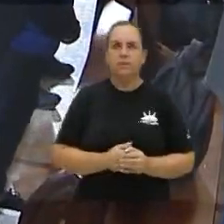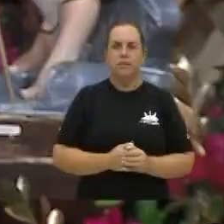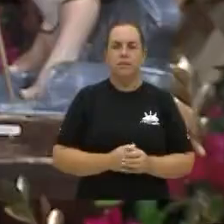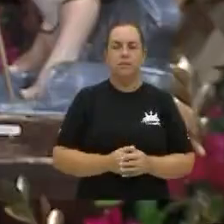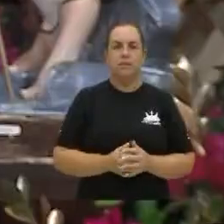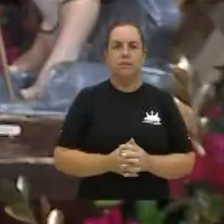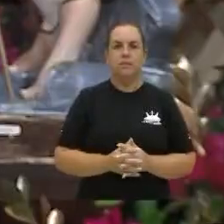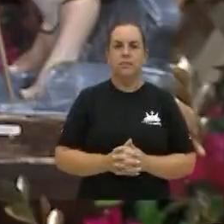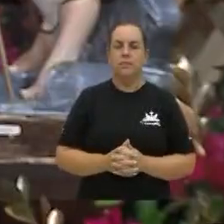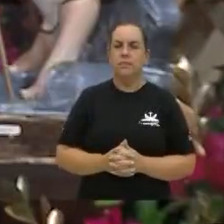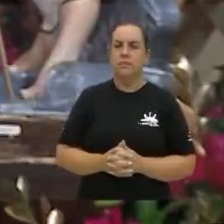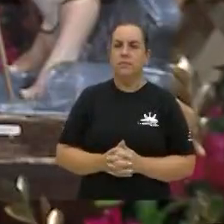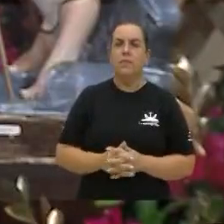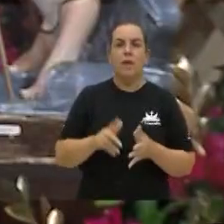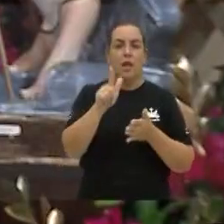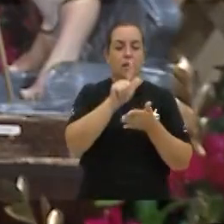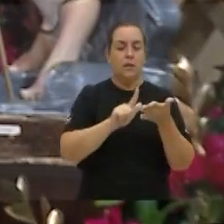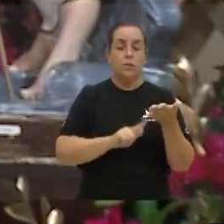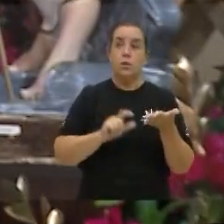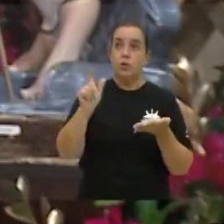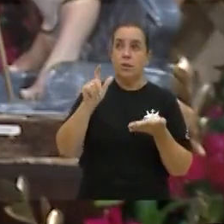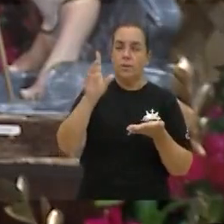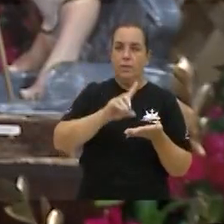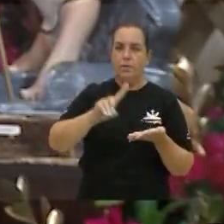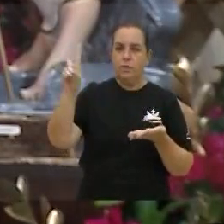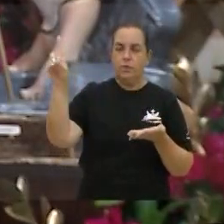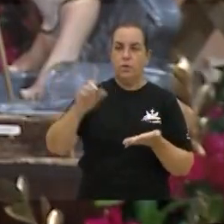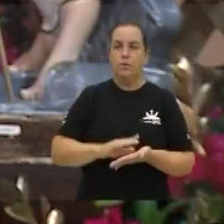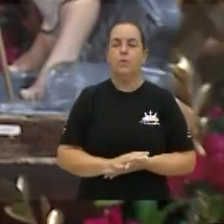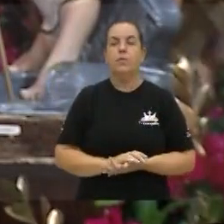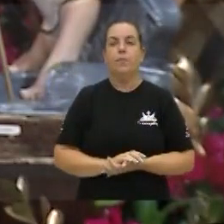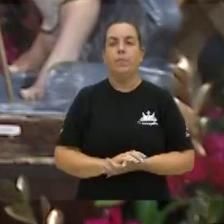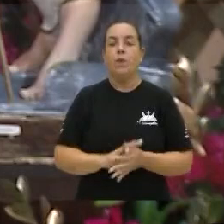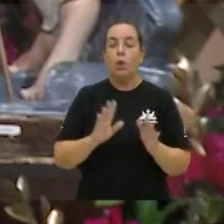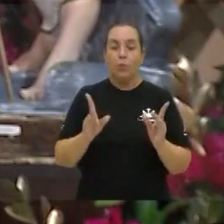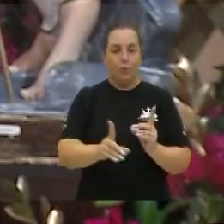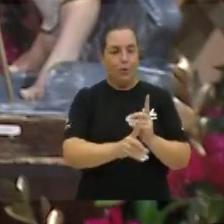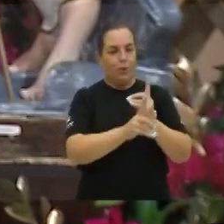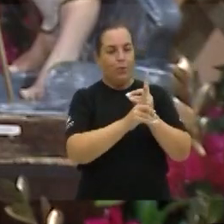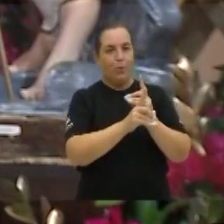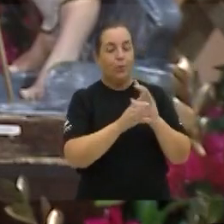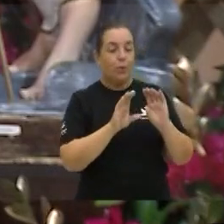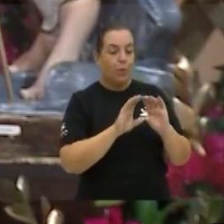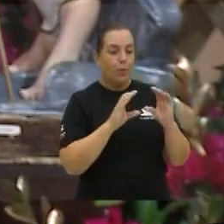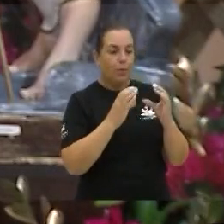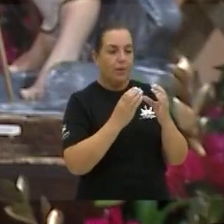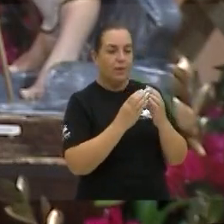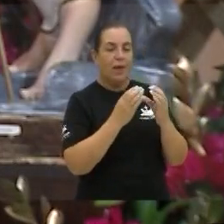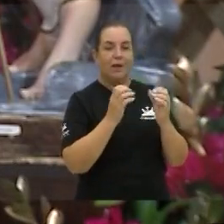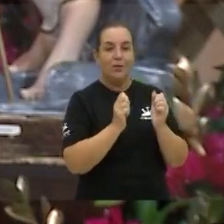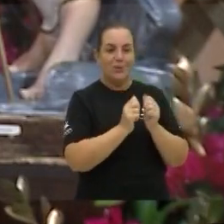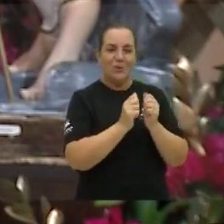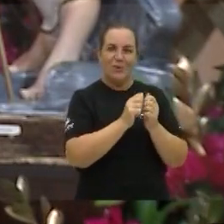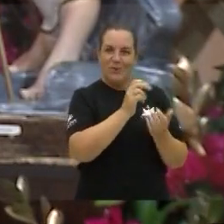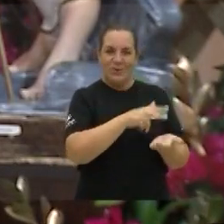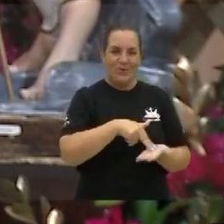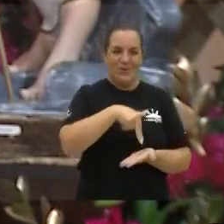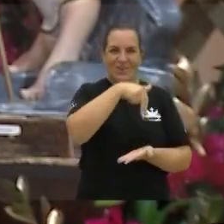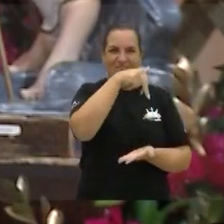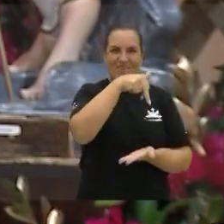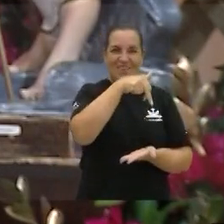Amém. Liturgia da Palavra. No encontro comunitário com o ressuscitado,